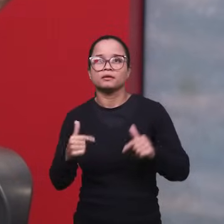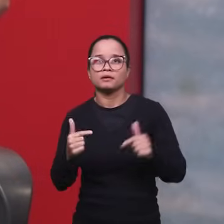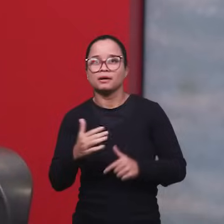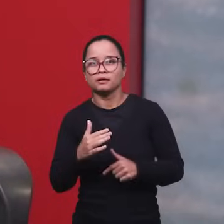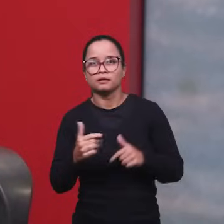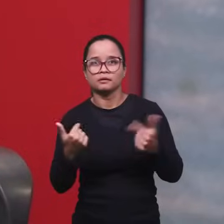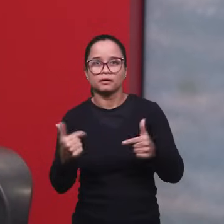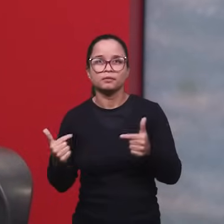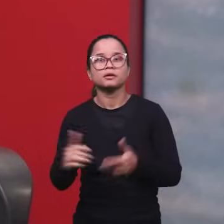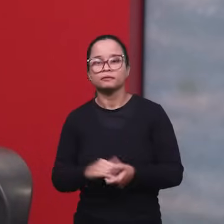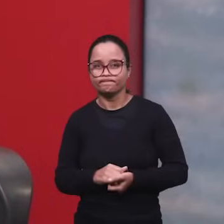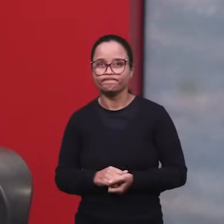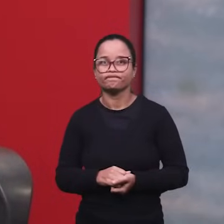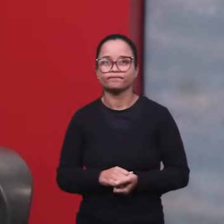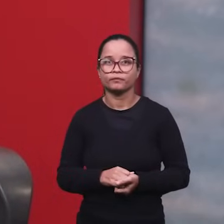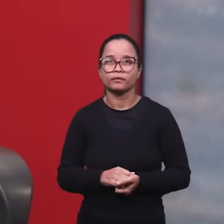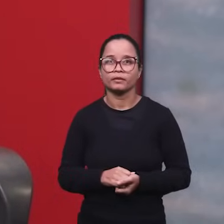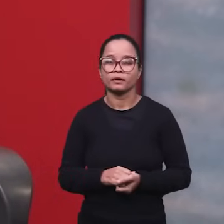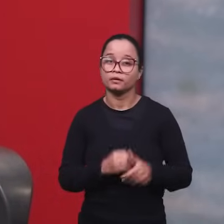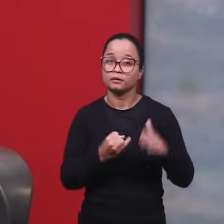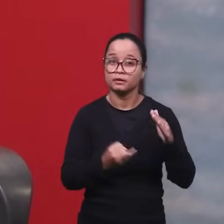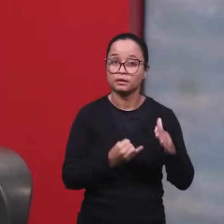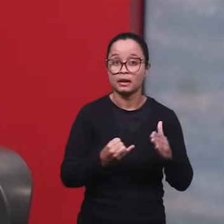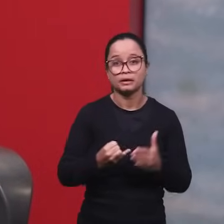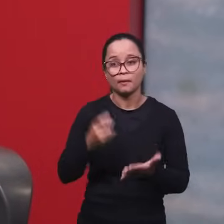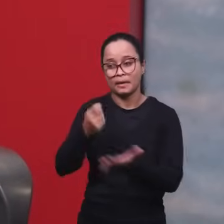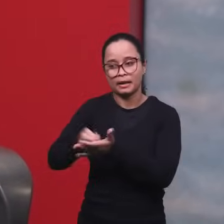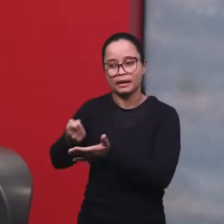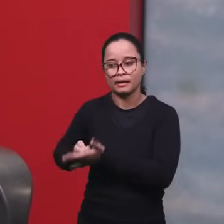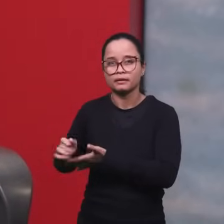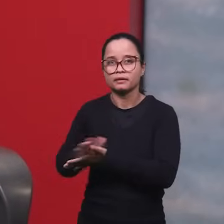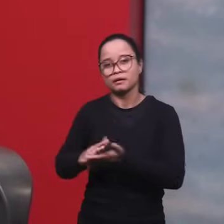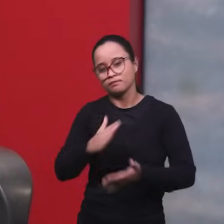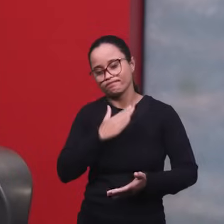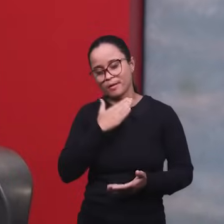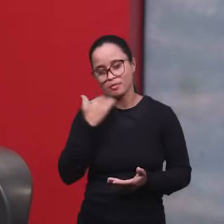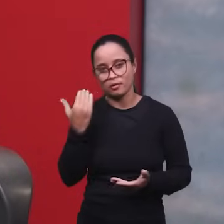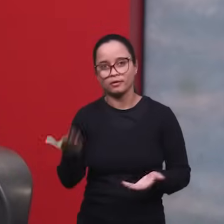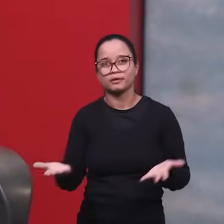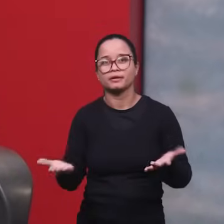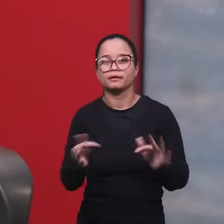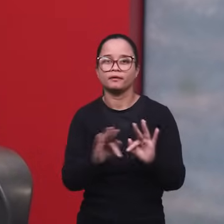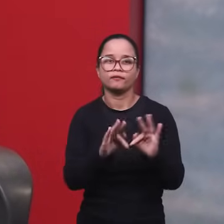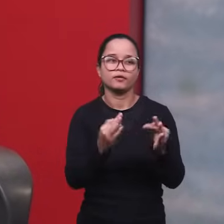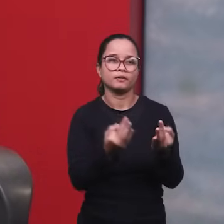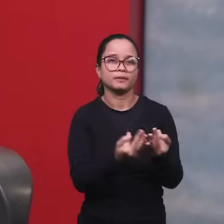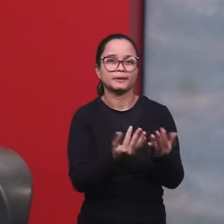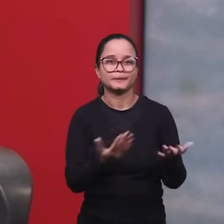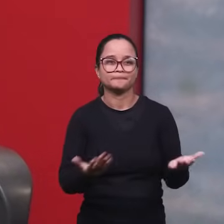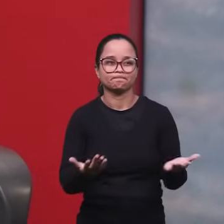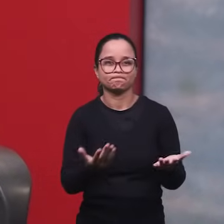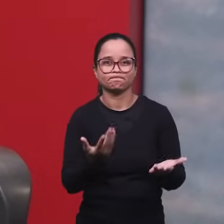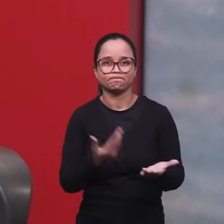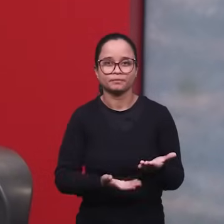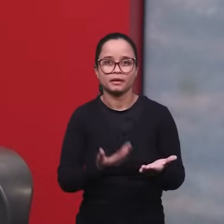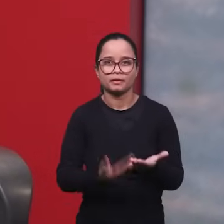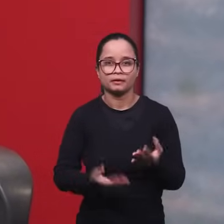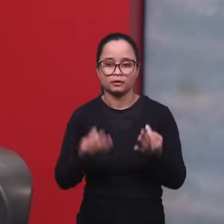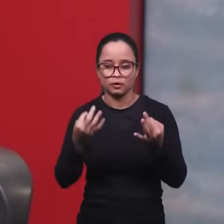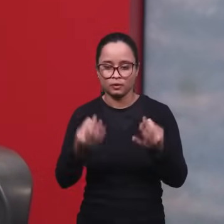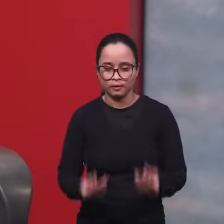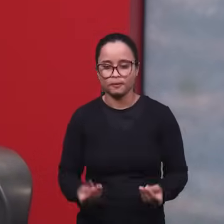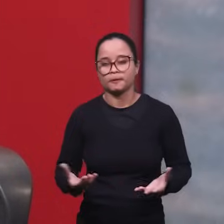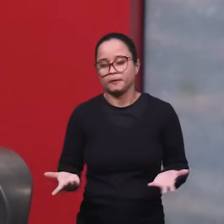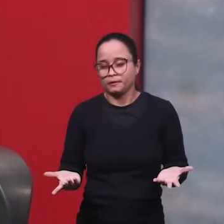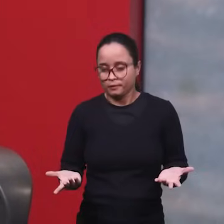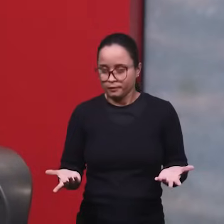acontece. A pessoa trabalha na informalidade, não recolhe, falece e a família fica toda desamparada porque depende da renda